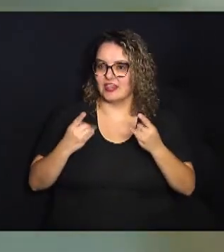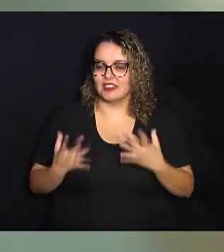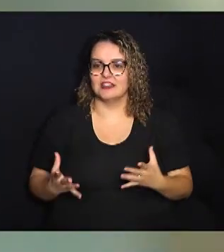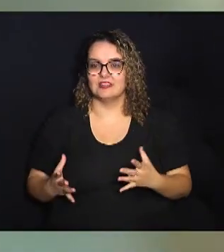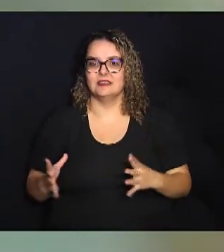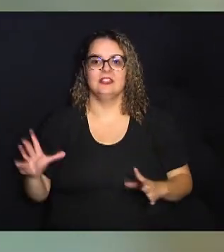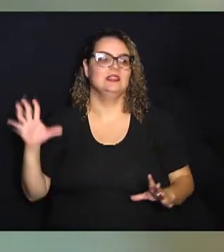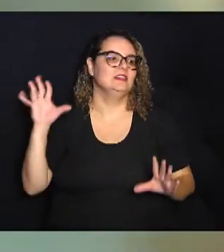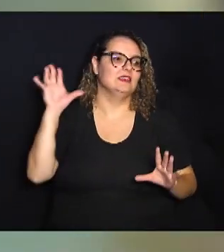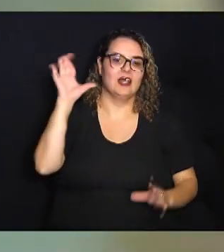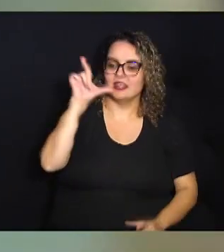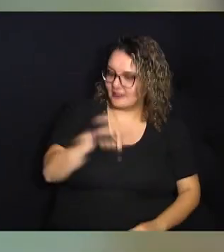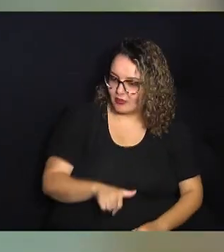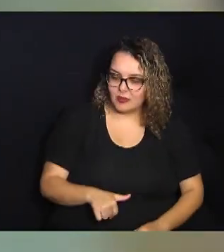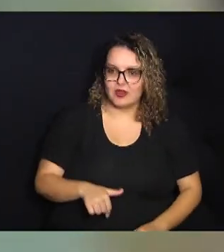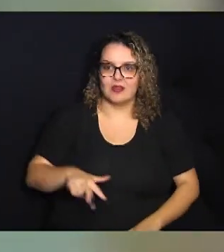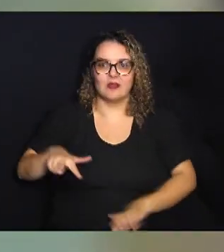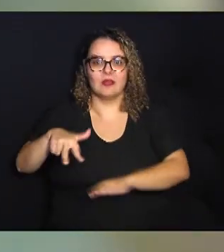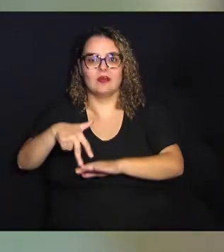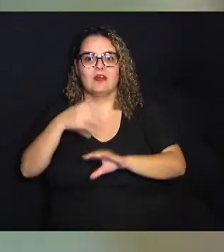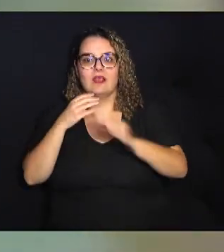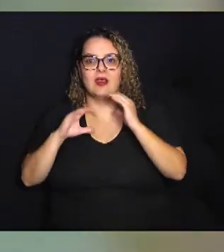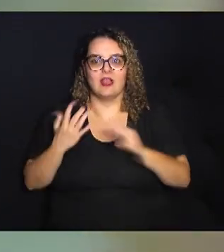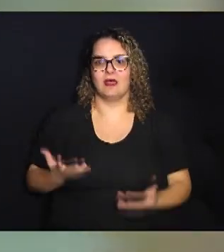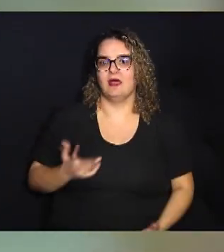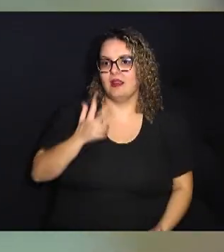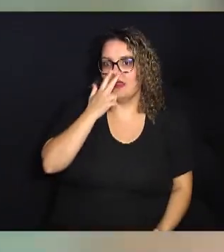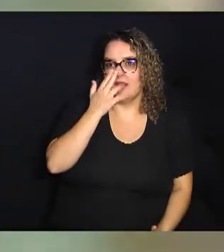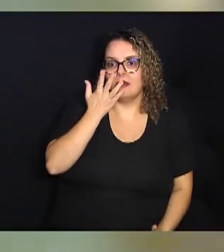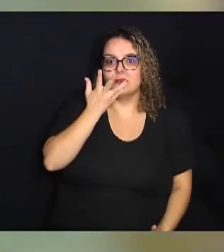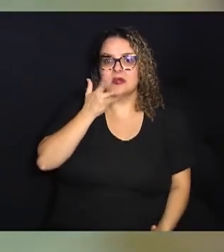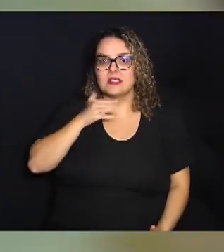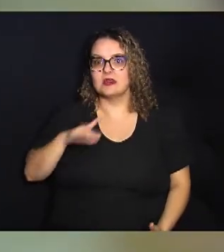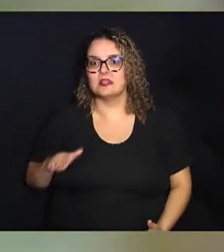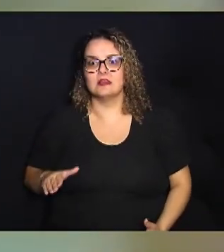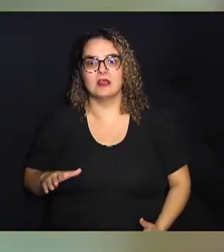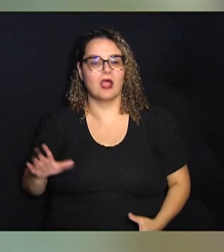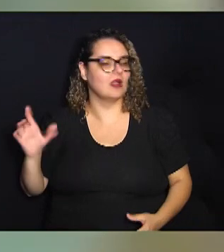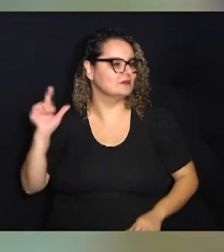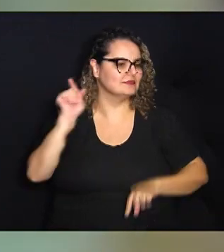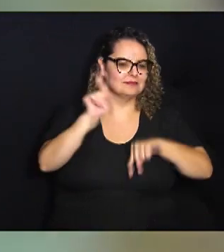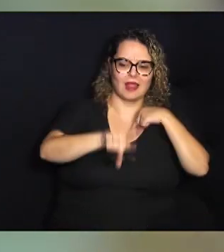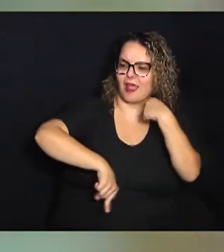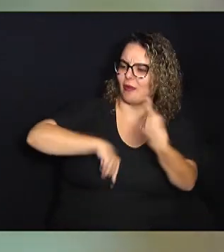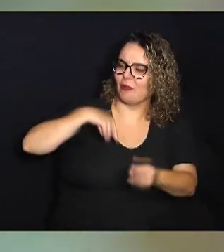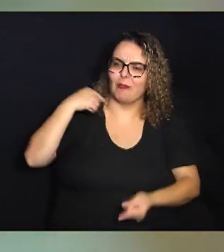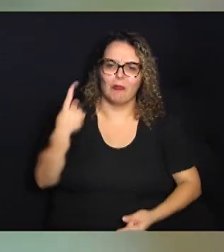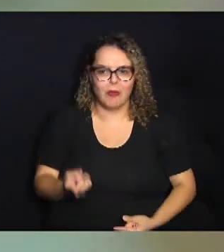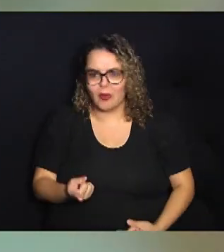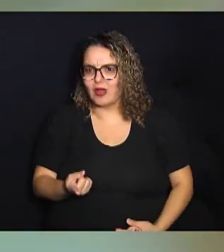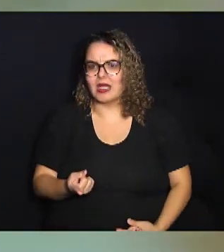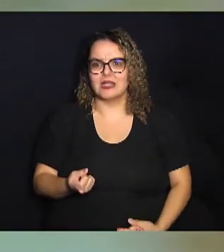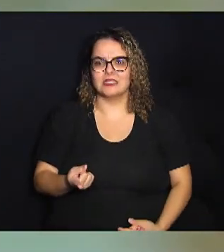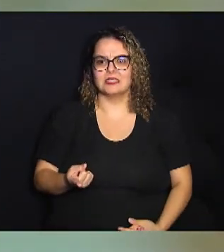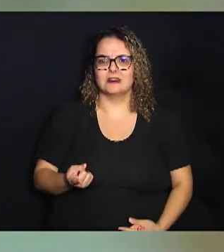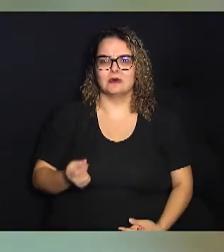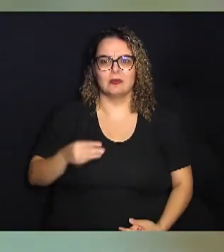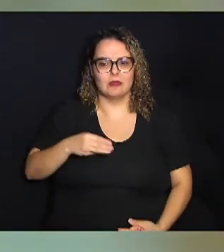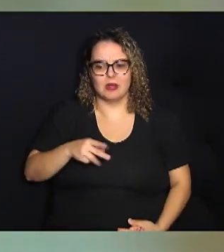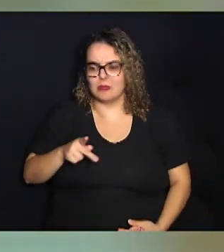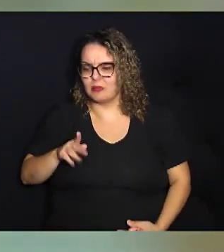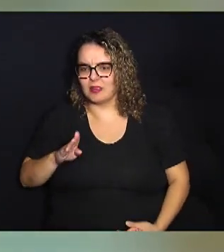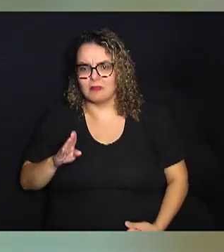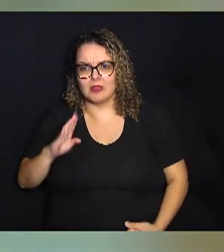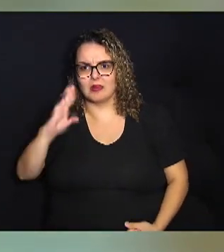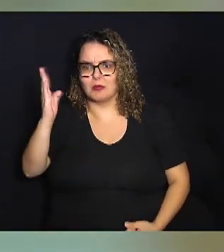entra uma moça cantando que parece uma canção de criança. De repente vira assim um MPB brasileiro